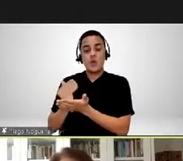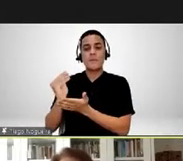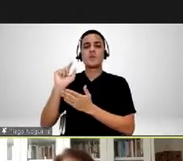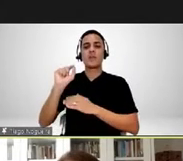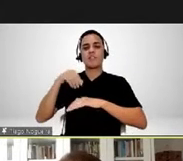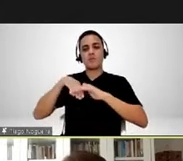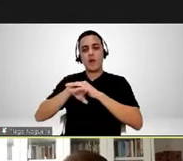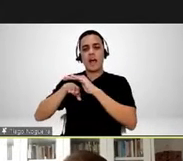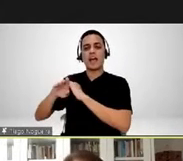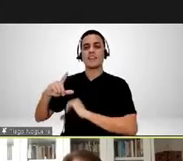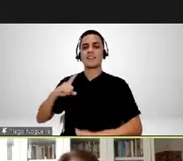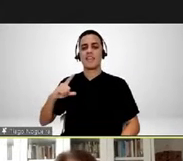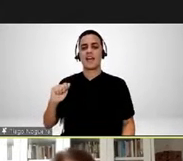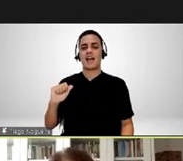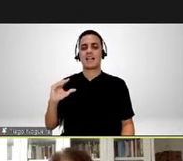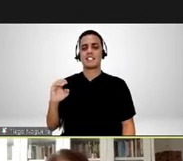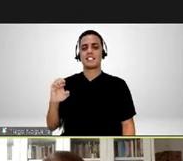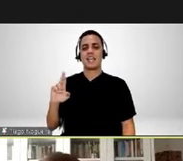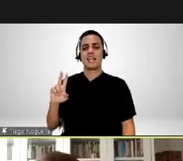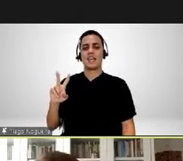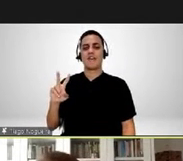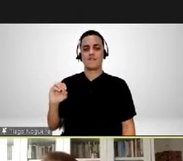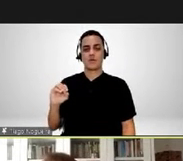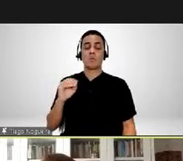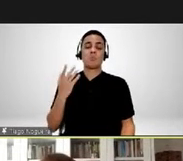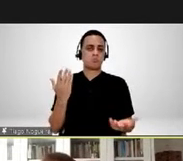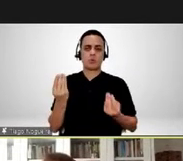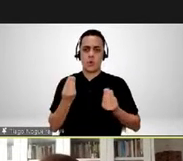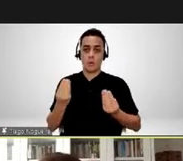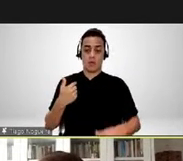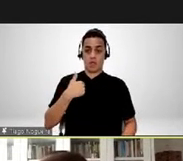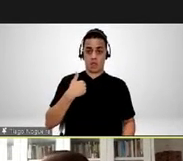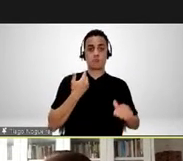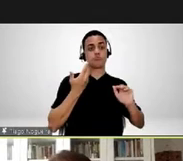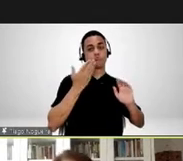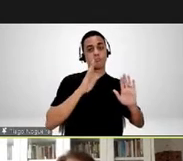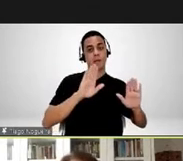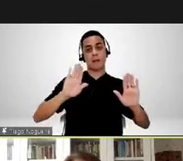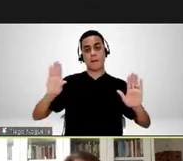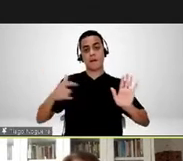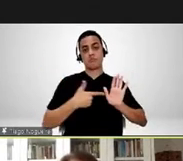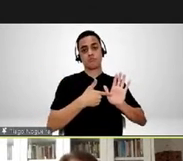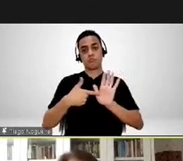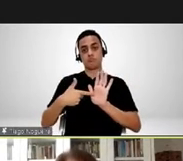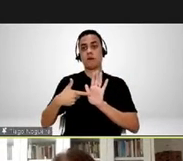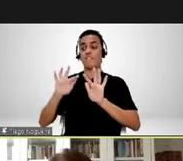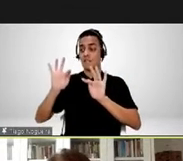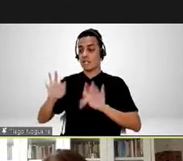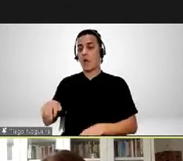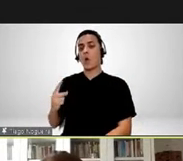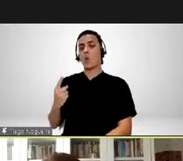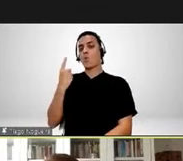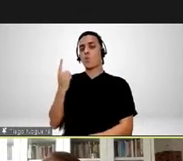acervo. O artista, ao vir expor, doava uma de suas obras. E ele, o Wallace fala,